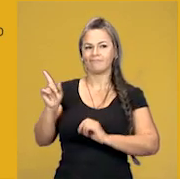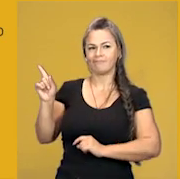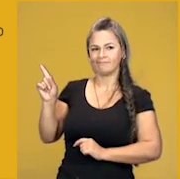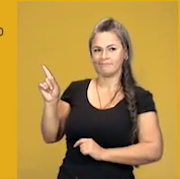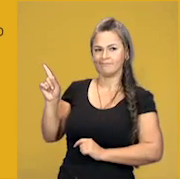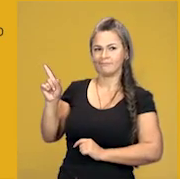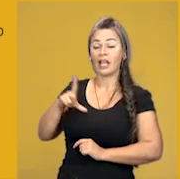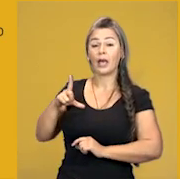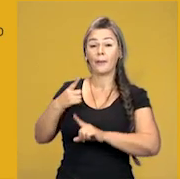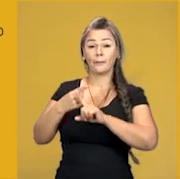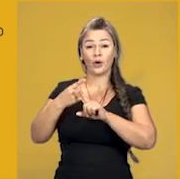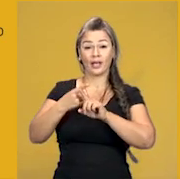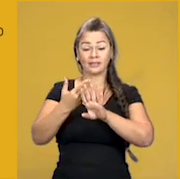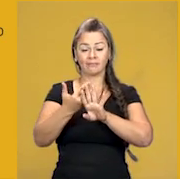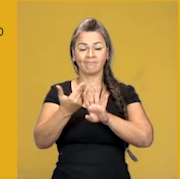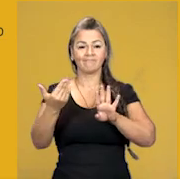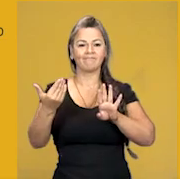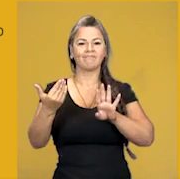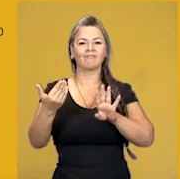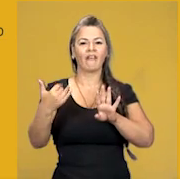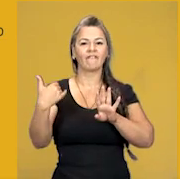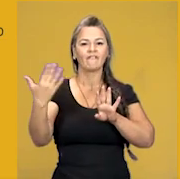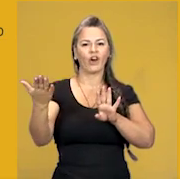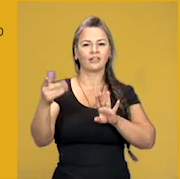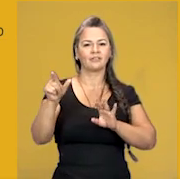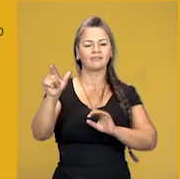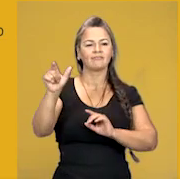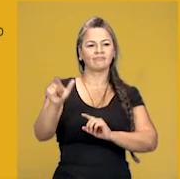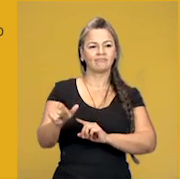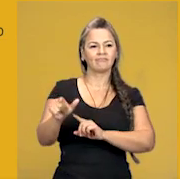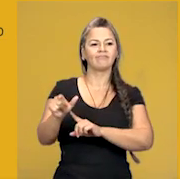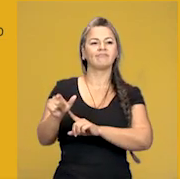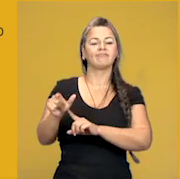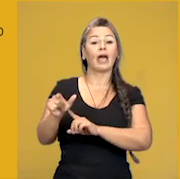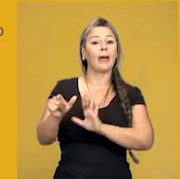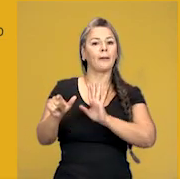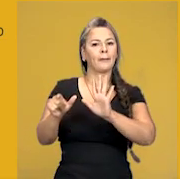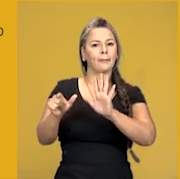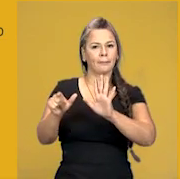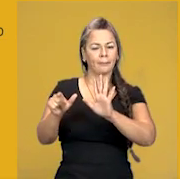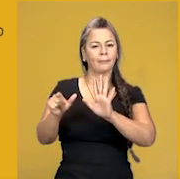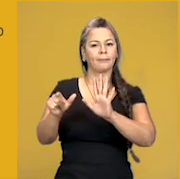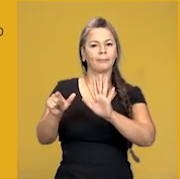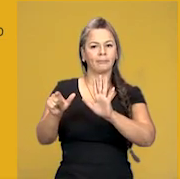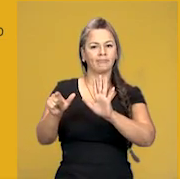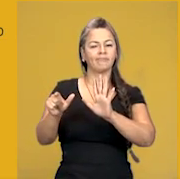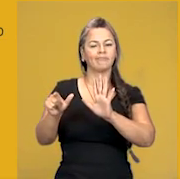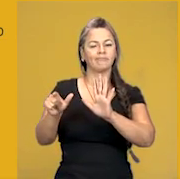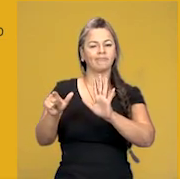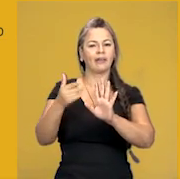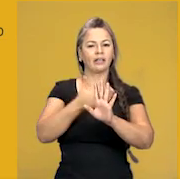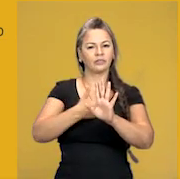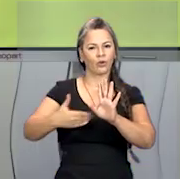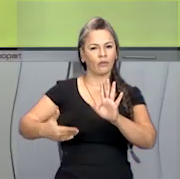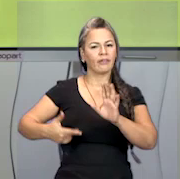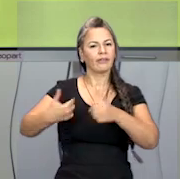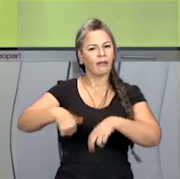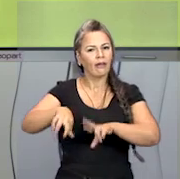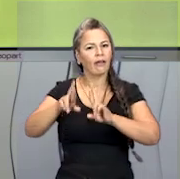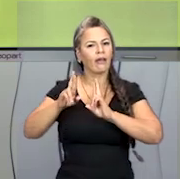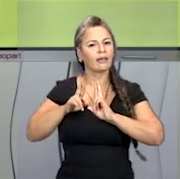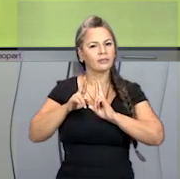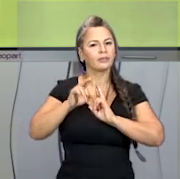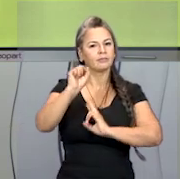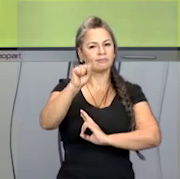muitas pessoas se iniciem no crime. E o Estado tem grande parcela de responsabilidade. Então, como nós falamos que não